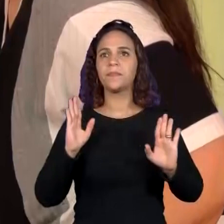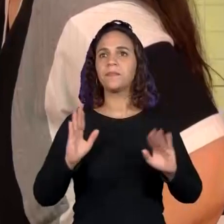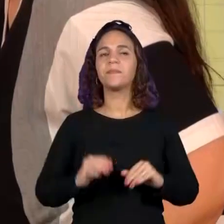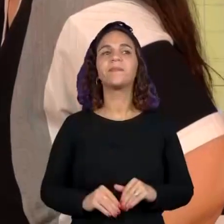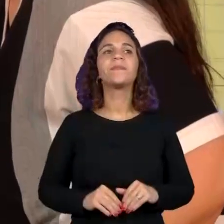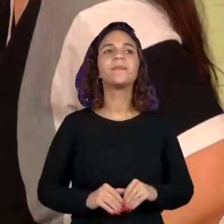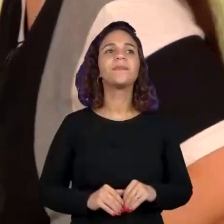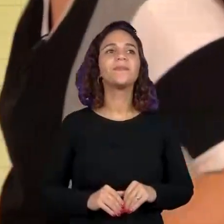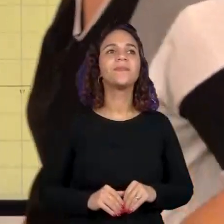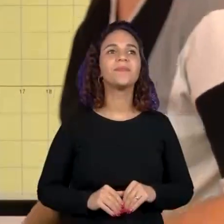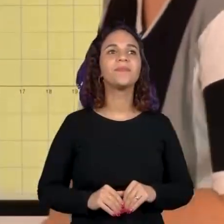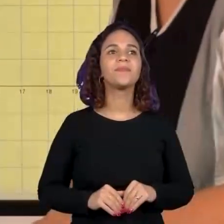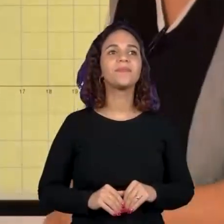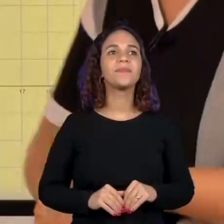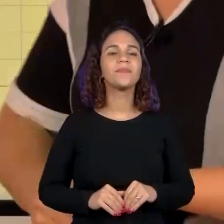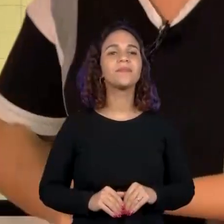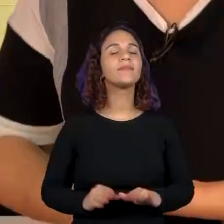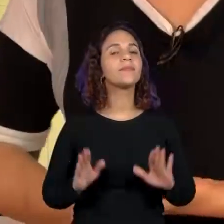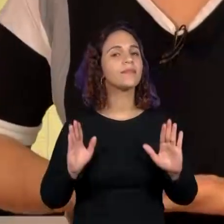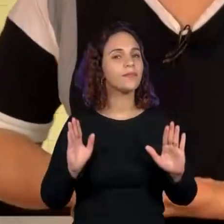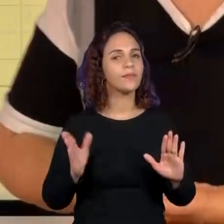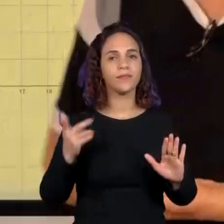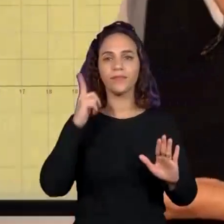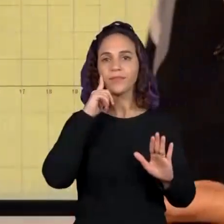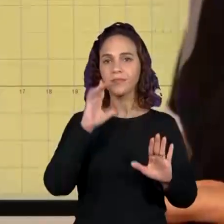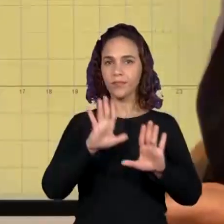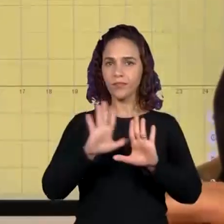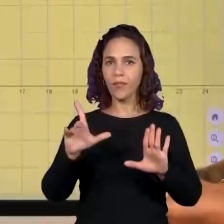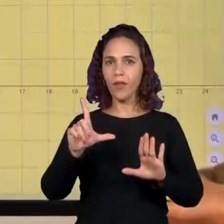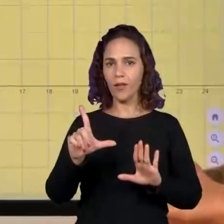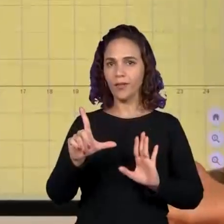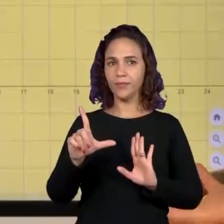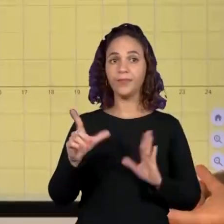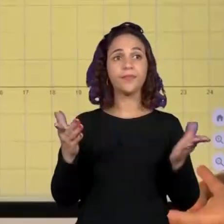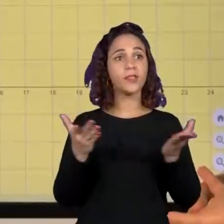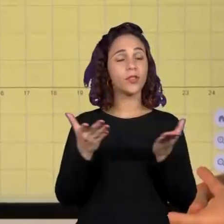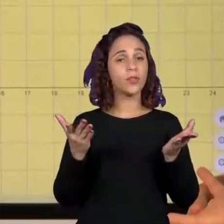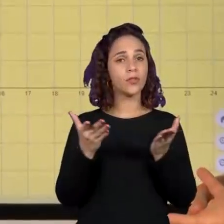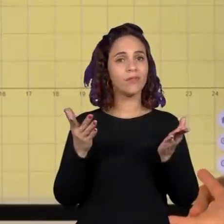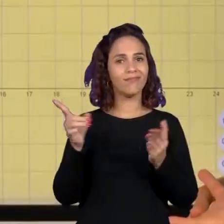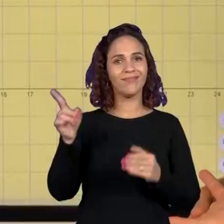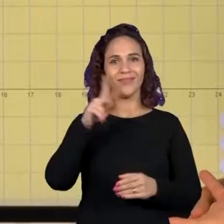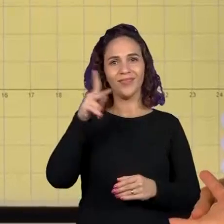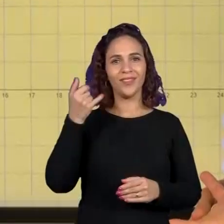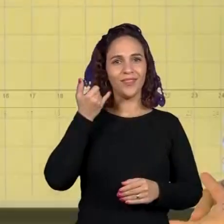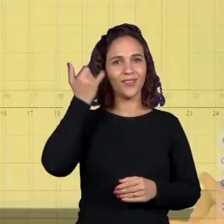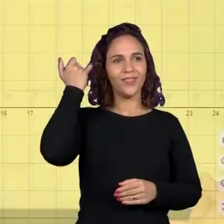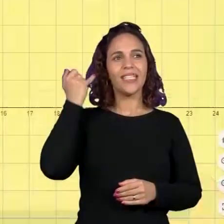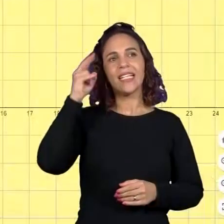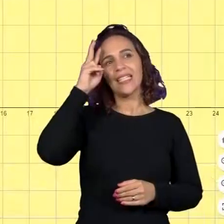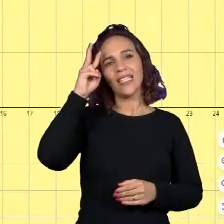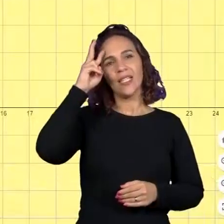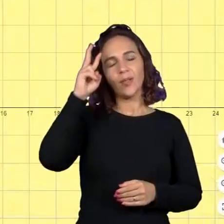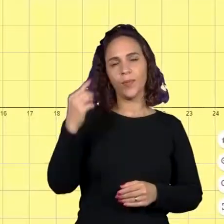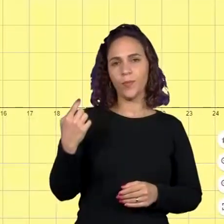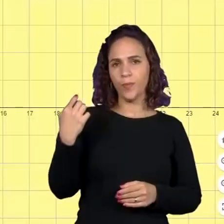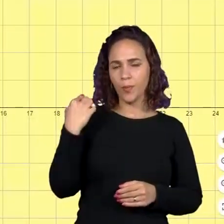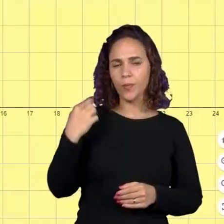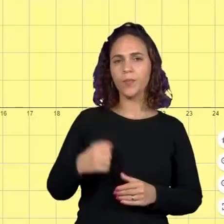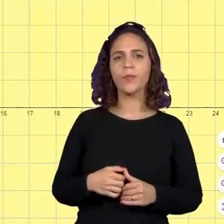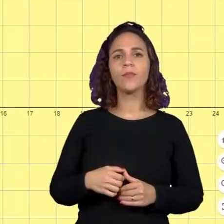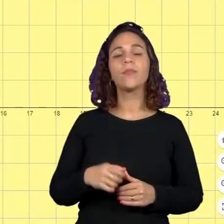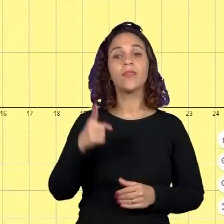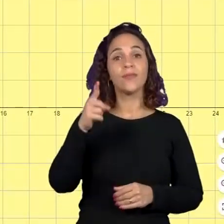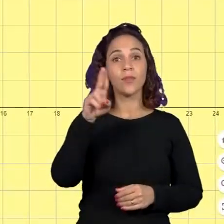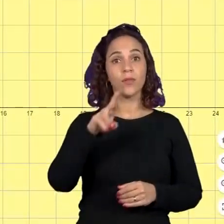lá. Pronto. Gráfico na tela. Sempre, a professora Juliana lembrou na última aula e vamos lembrar de novo, toda vez que você usar